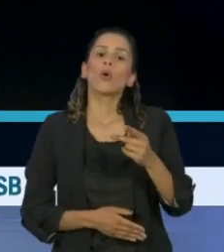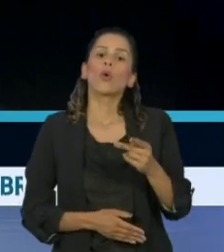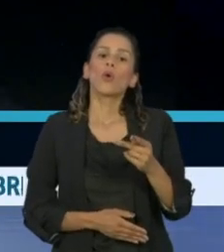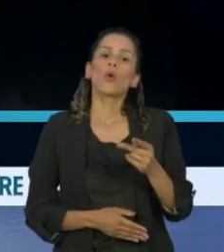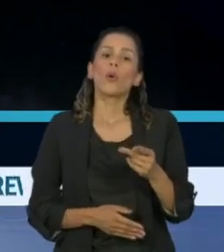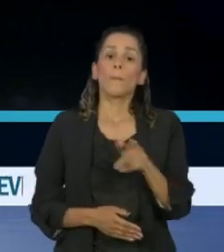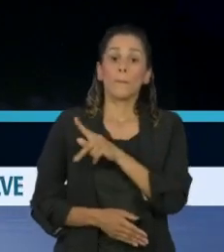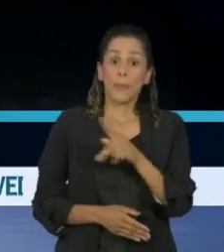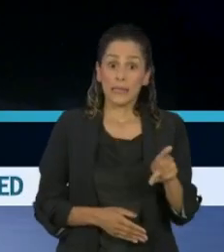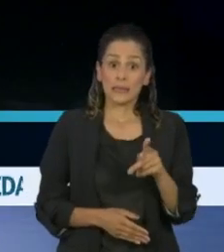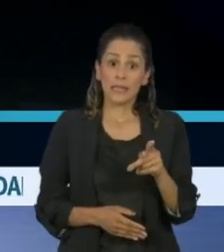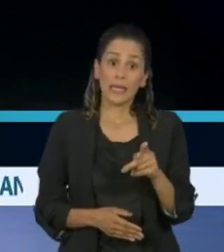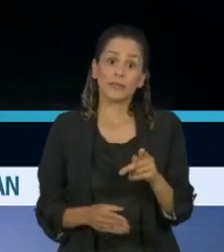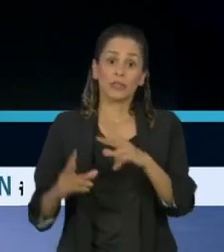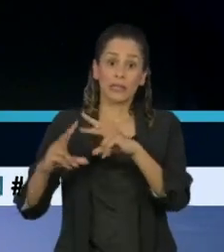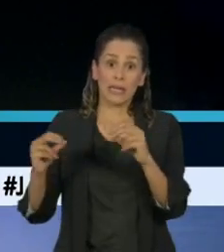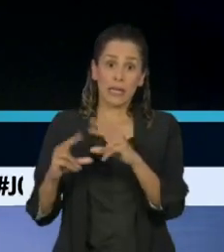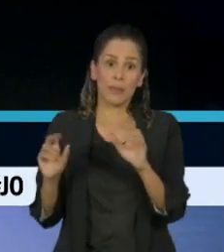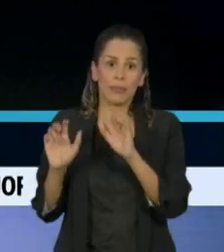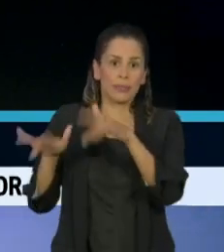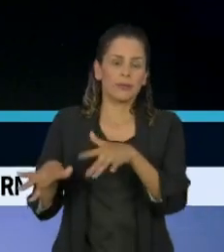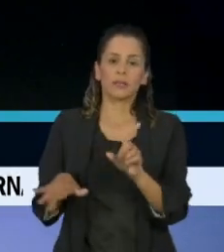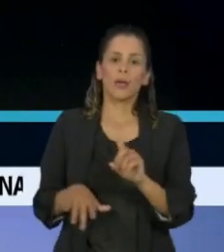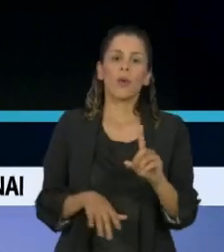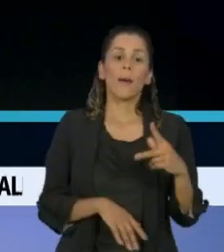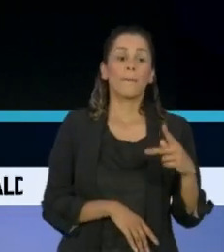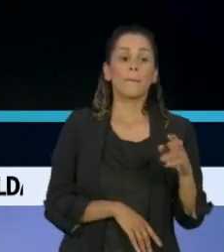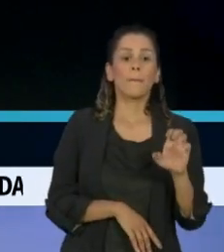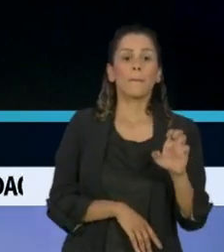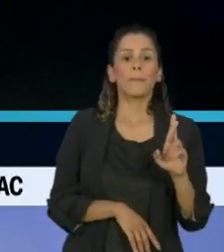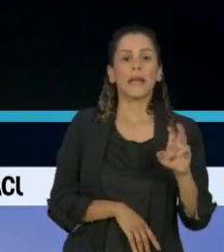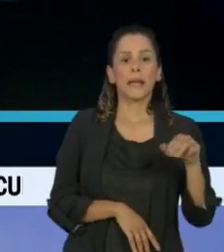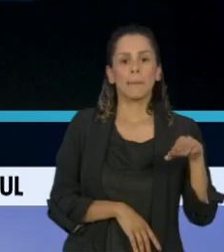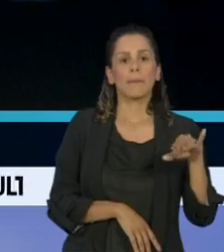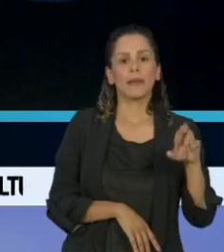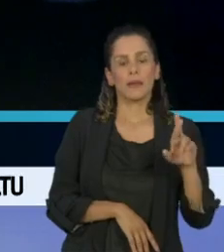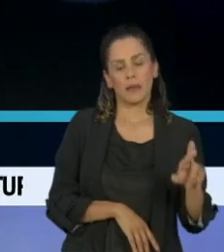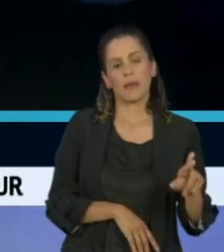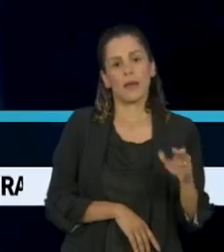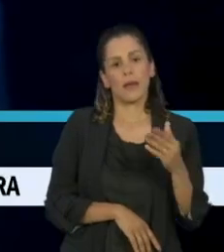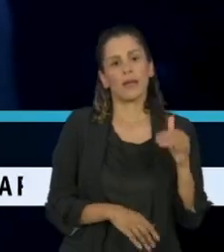verdade, a renúncia foi do premier, Hassan Diab. Pelo erro, pedimos desculpas.